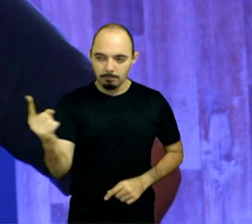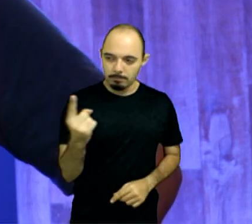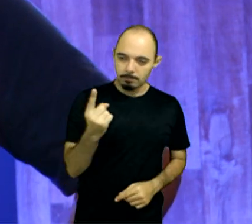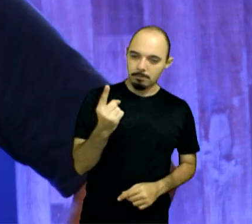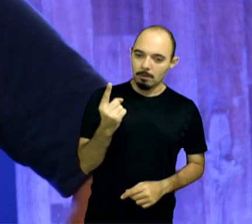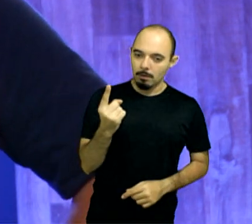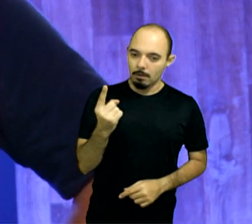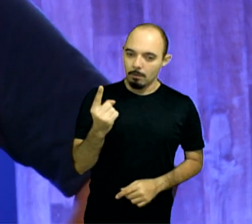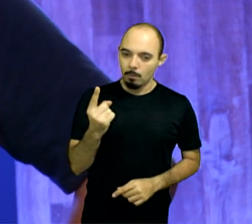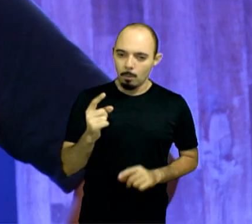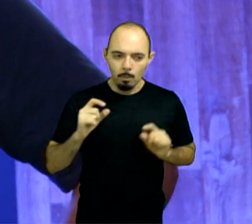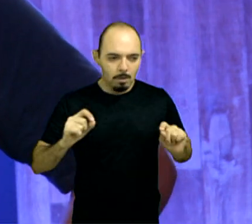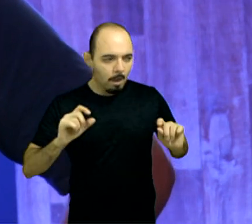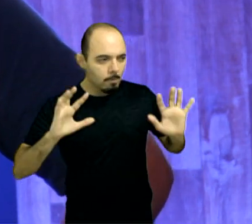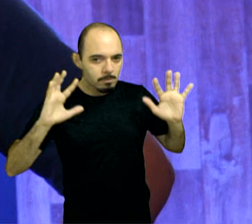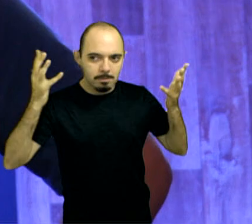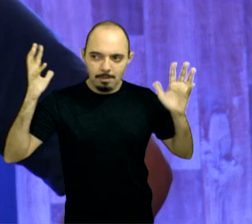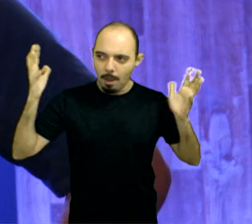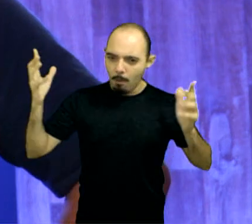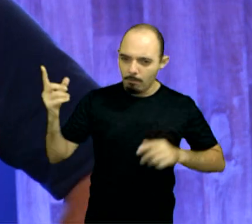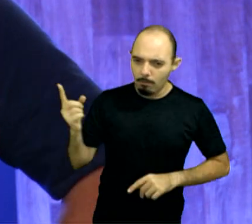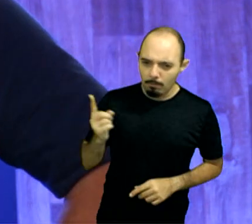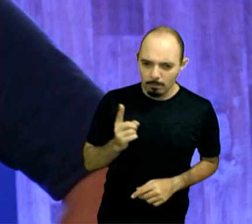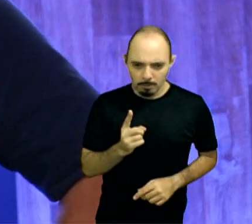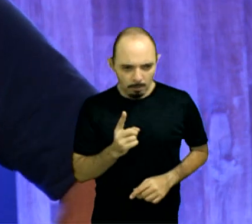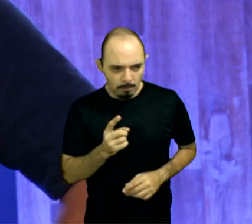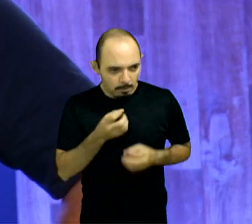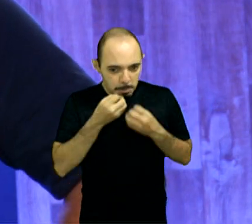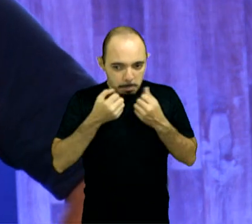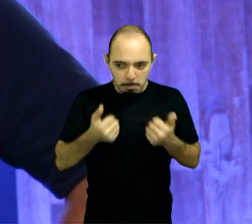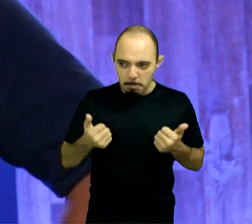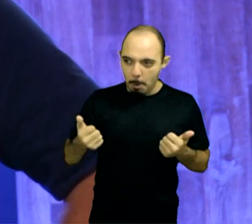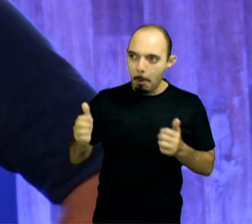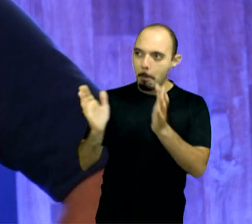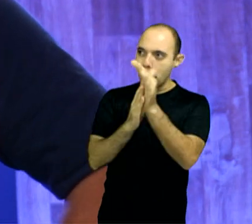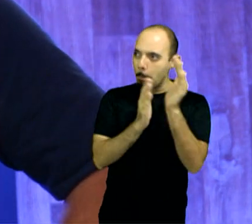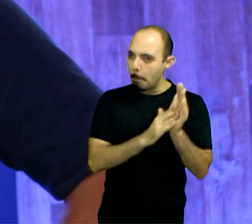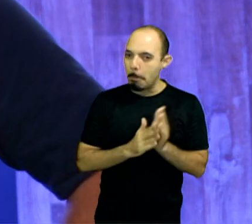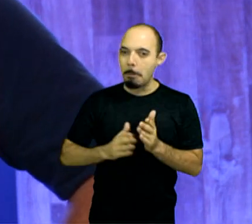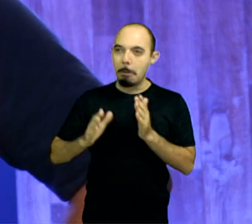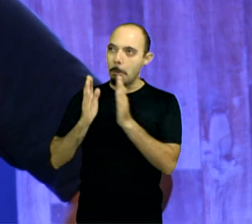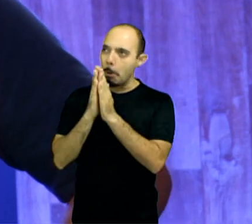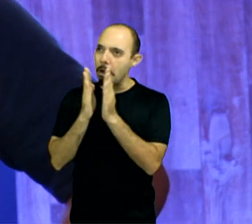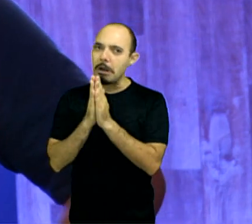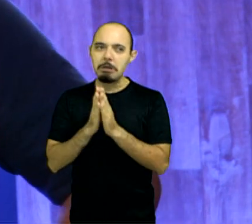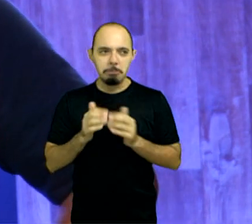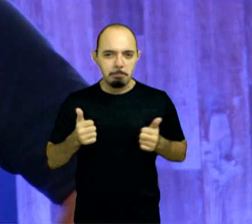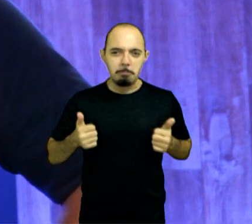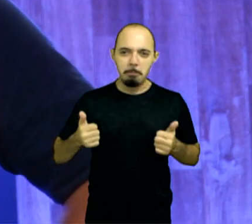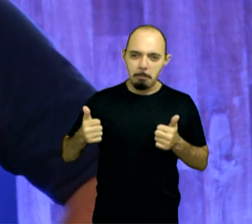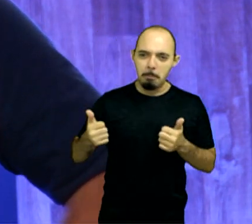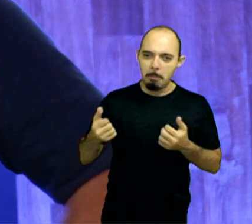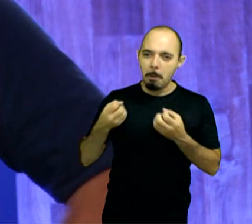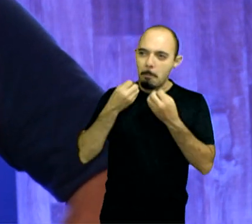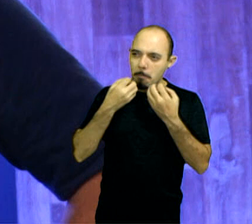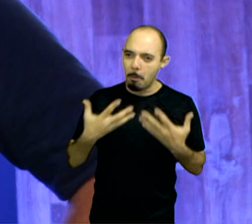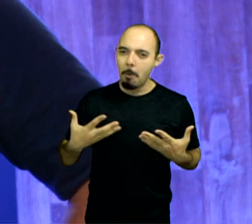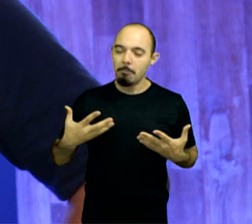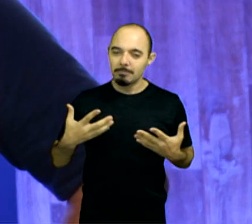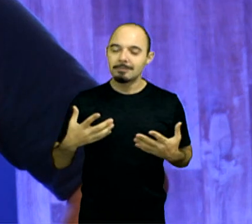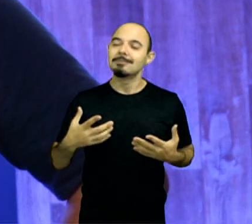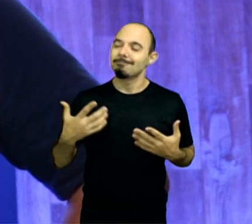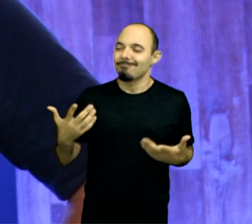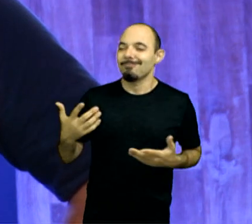veio falar, falei, não, você não sabe como eu estou bem. Estou muito bem, né? Porque eu estava com Deus. Me apeguei a Deus.